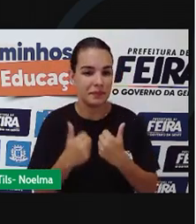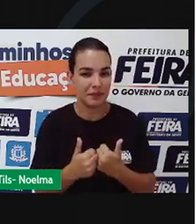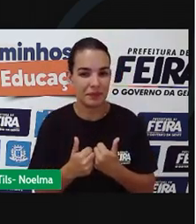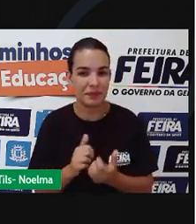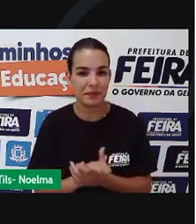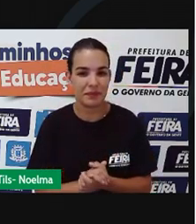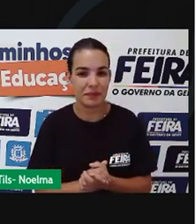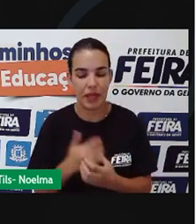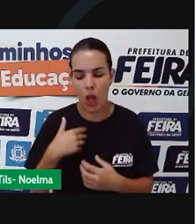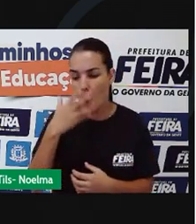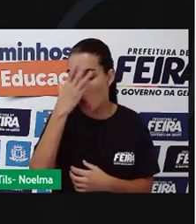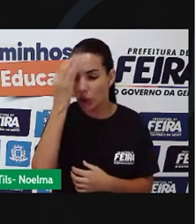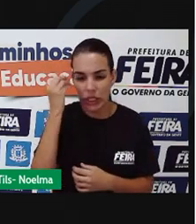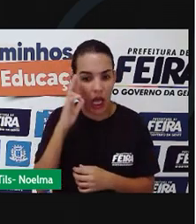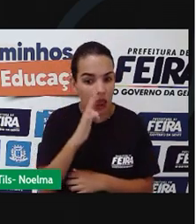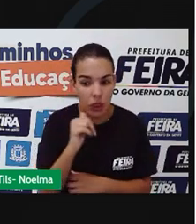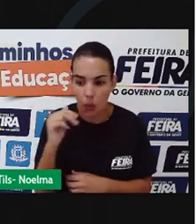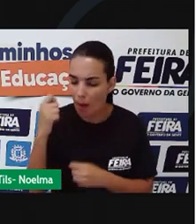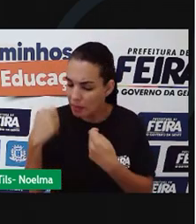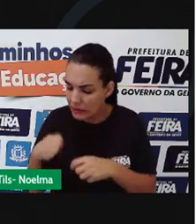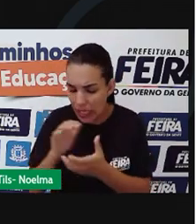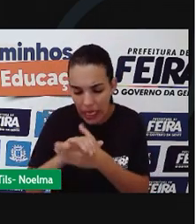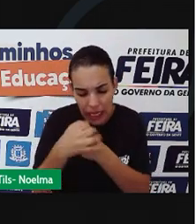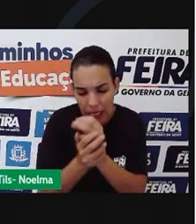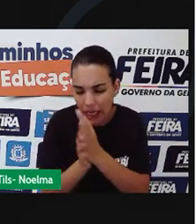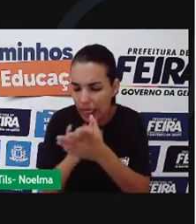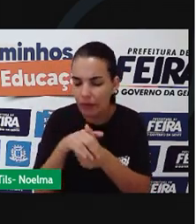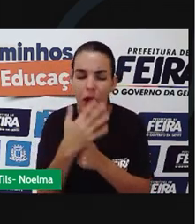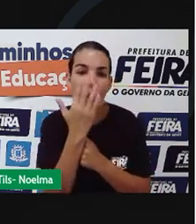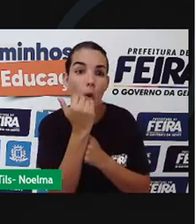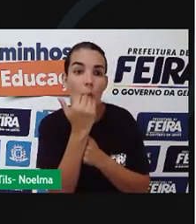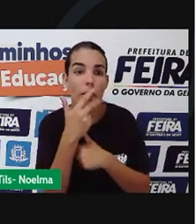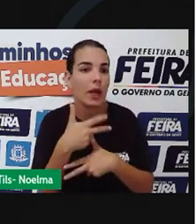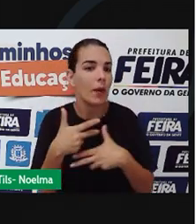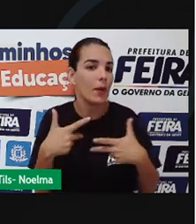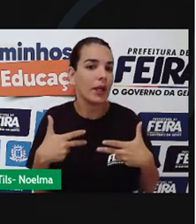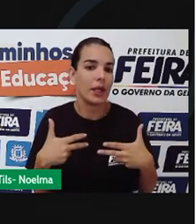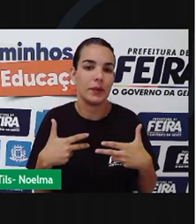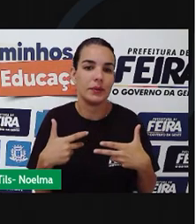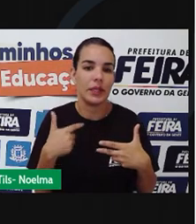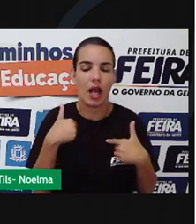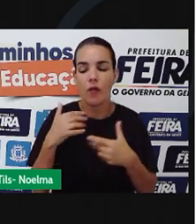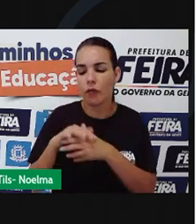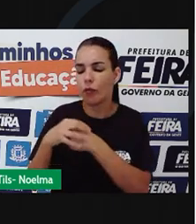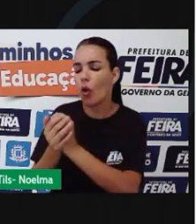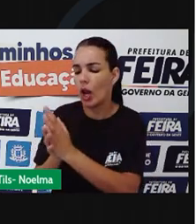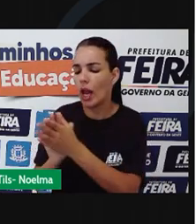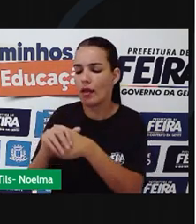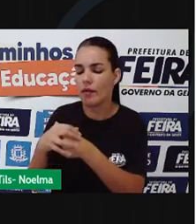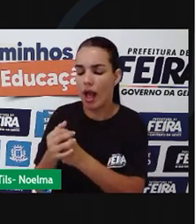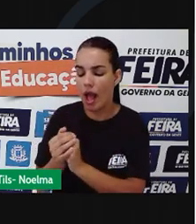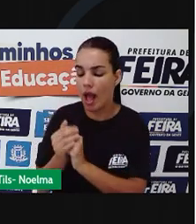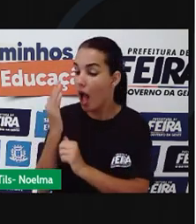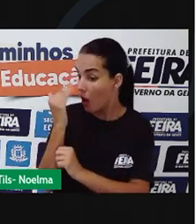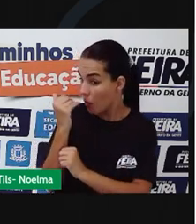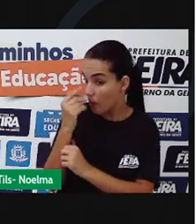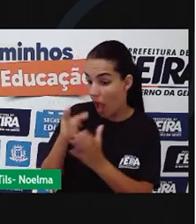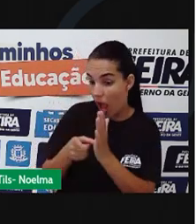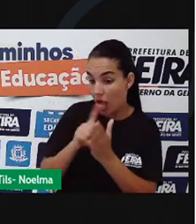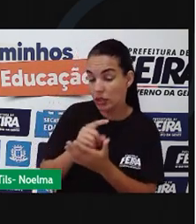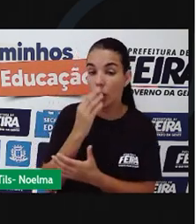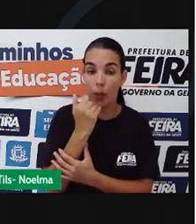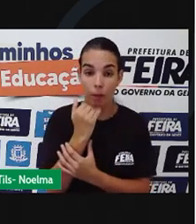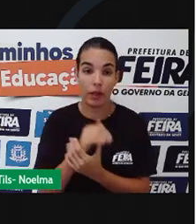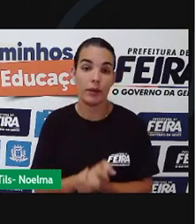eu nunca mais vou me esquecer de lavar as mãos antes de comer qualquer coisa eu vou lavar muito bem os alimentos antes